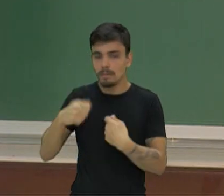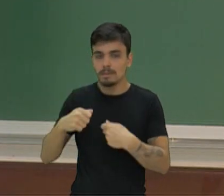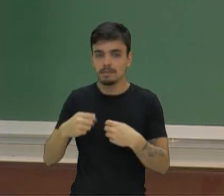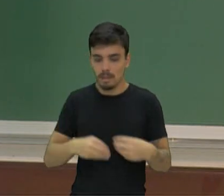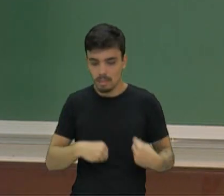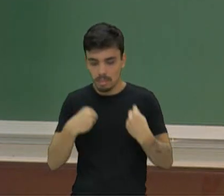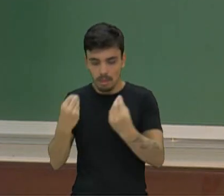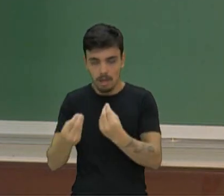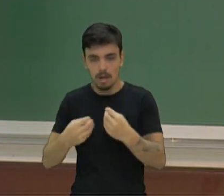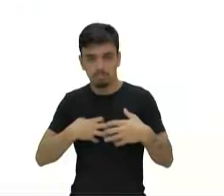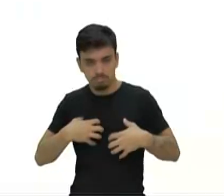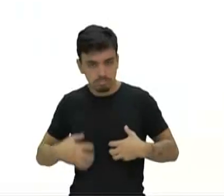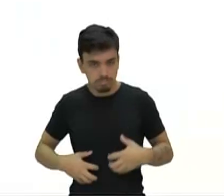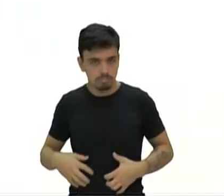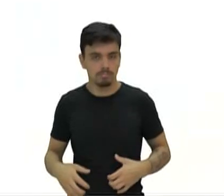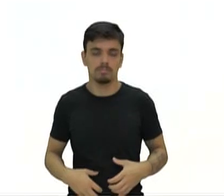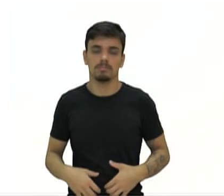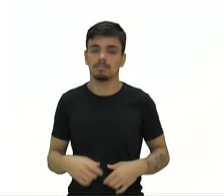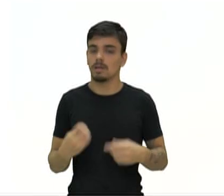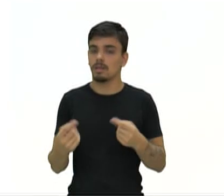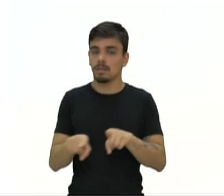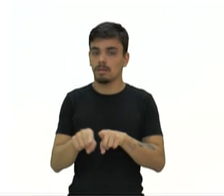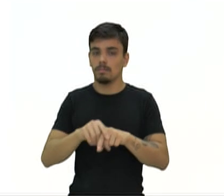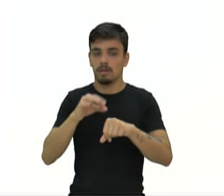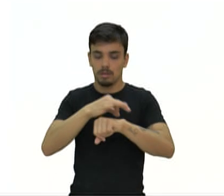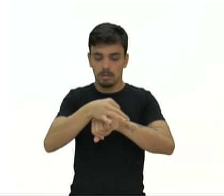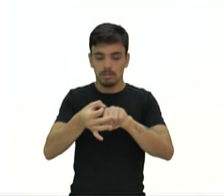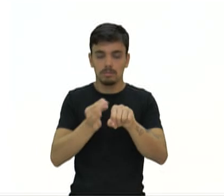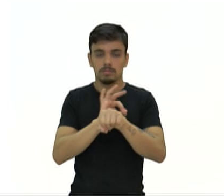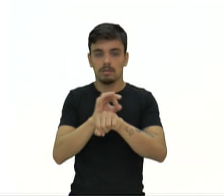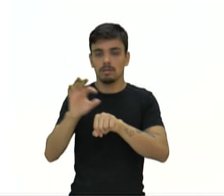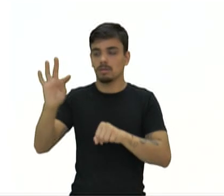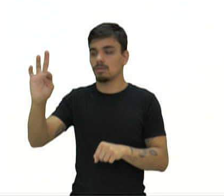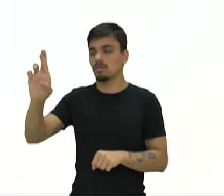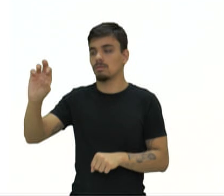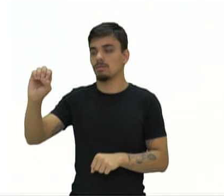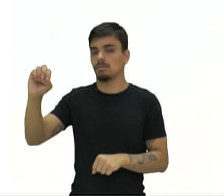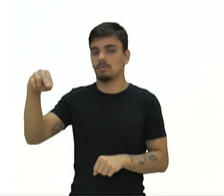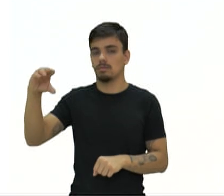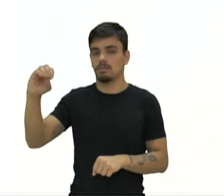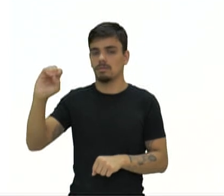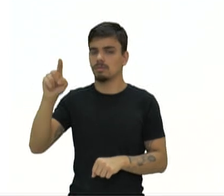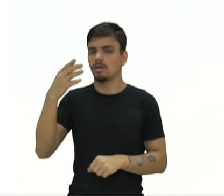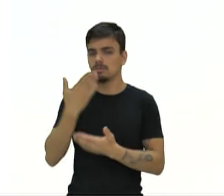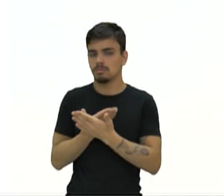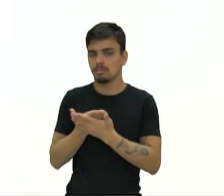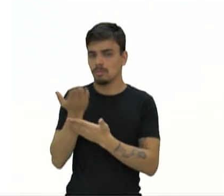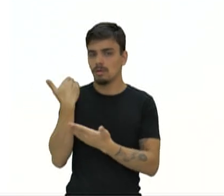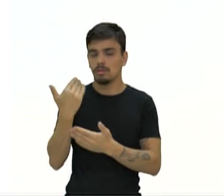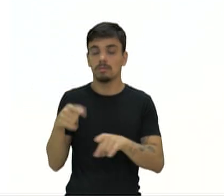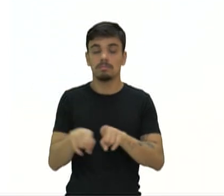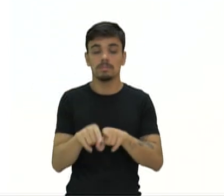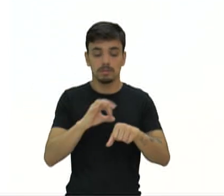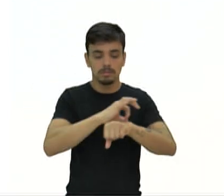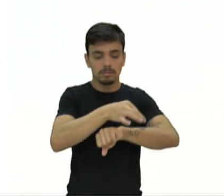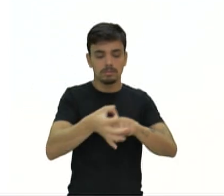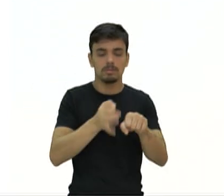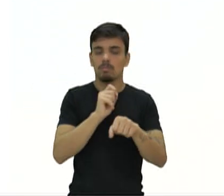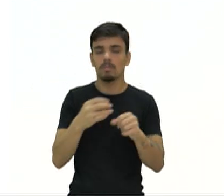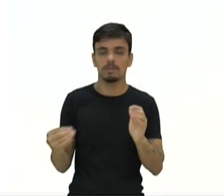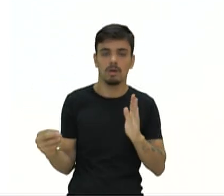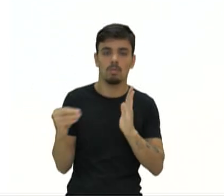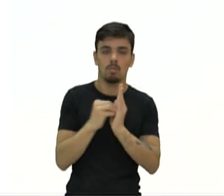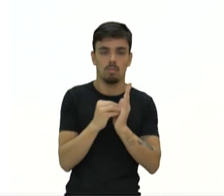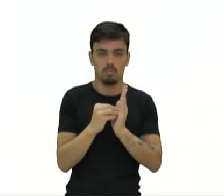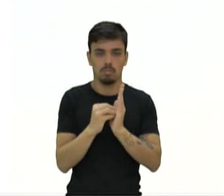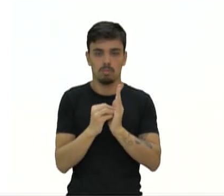mais. É feito com a célula-tronco, que também nós vimos já numa outra aula, e essas células aí, elas não precisam ser